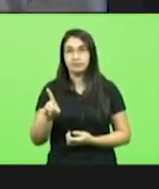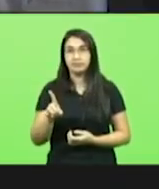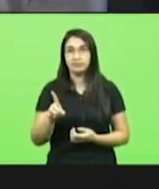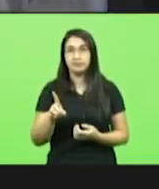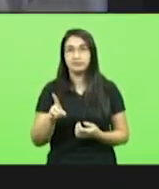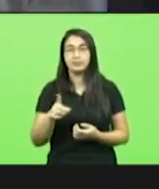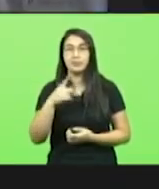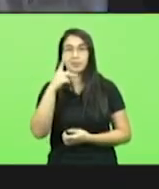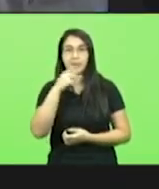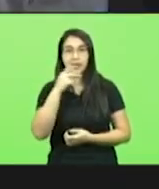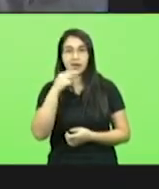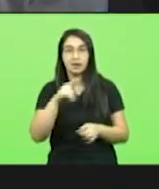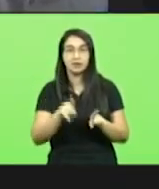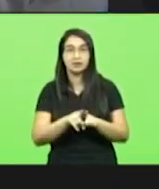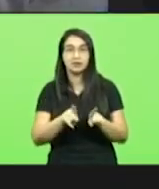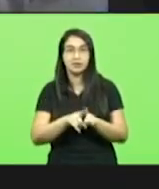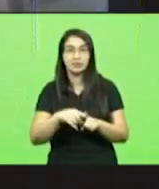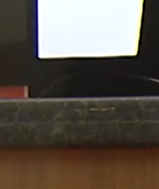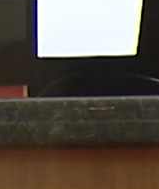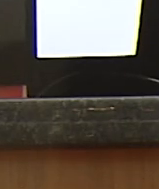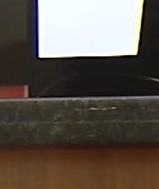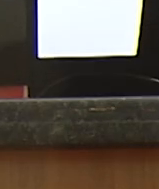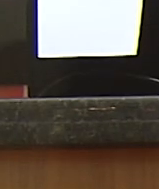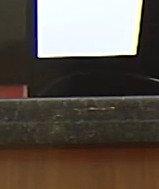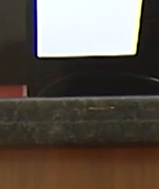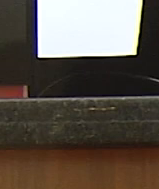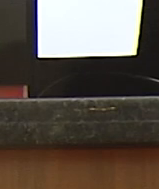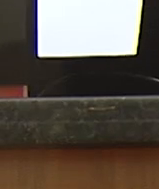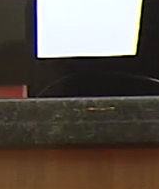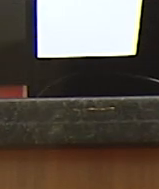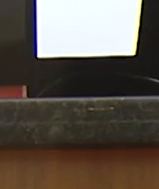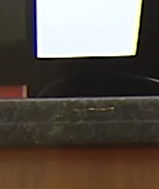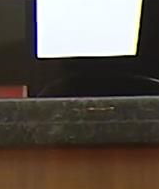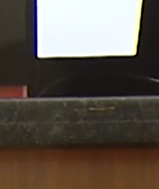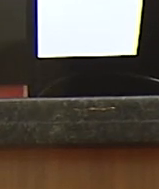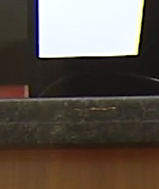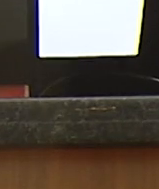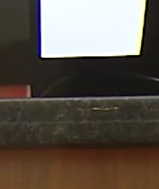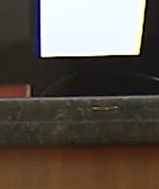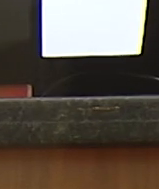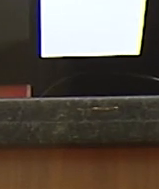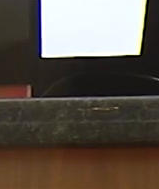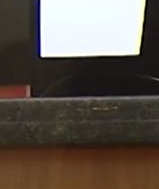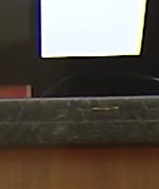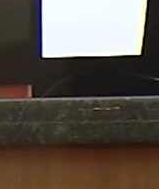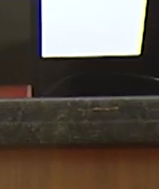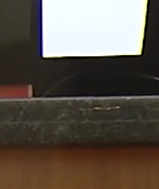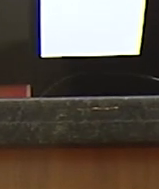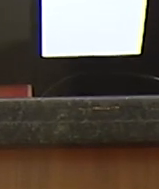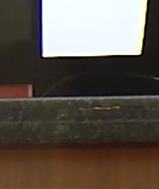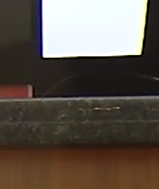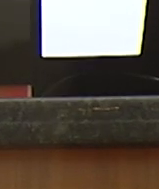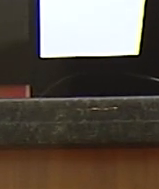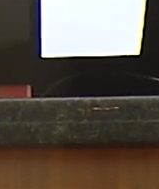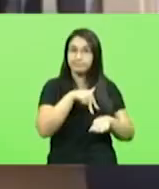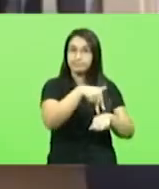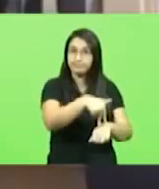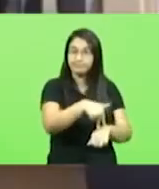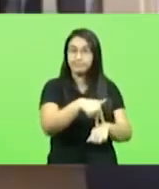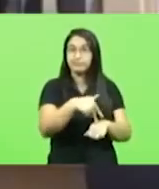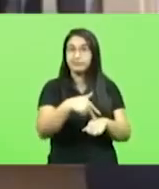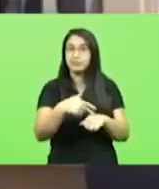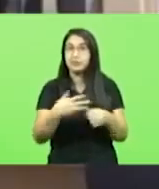Kennedy Nunes afirmou que no início de maio serão promovidos 128 oficiais e 27 praças da PM.